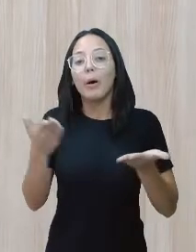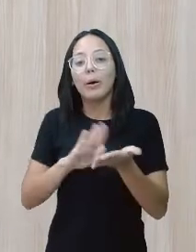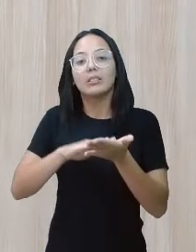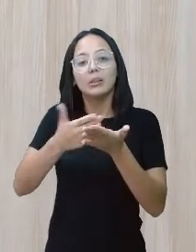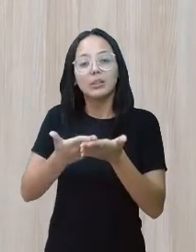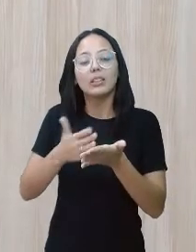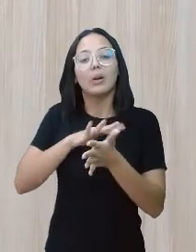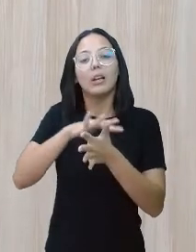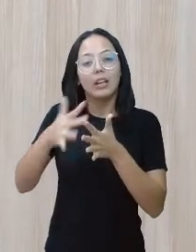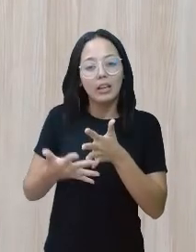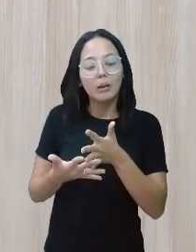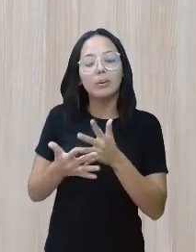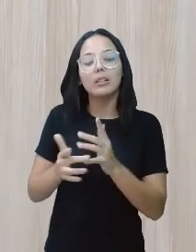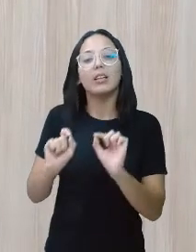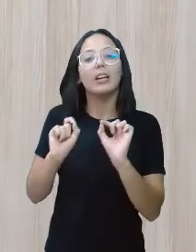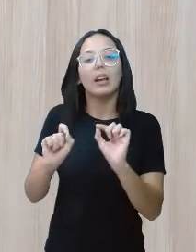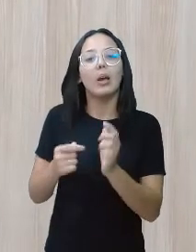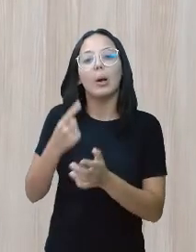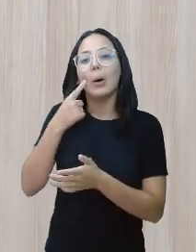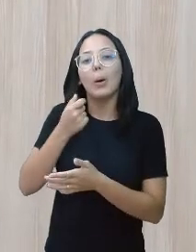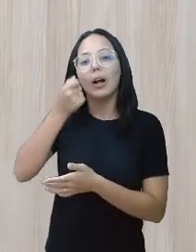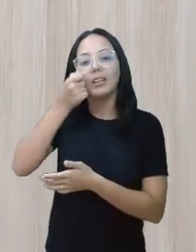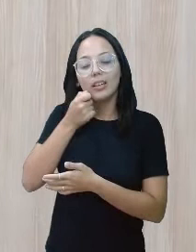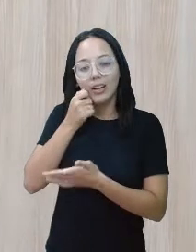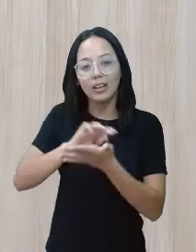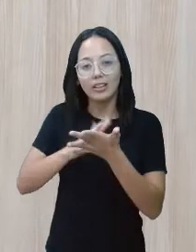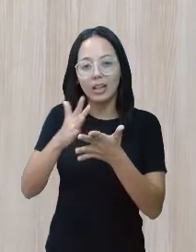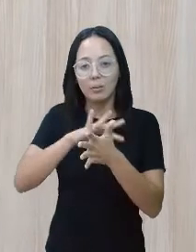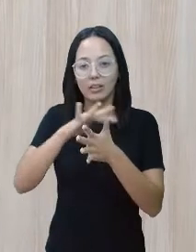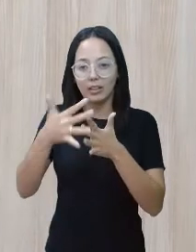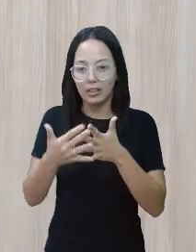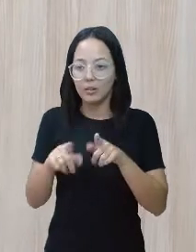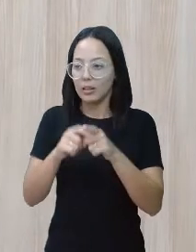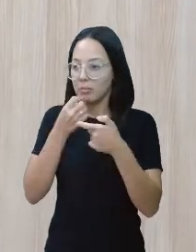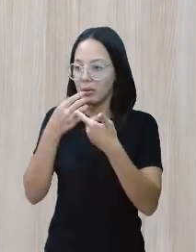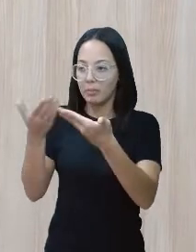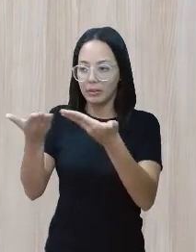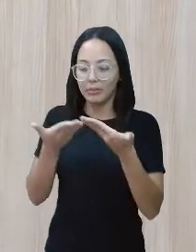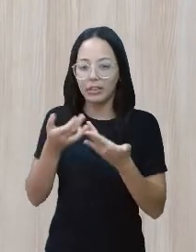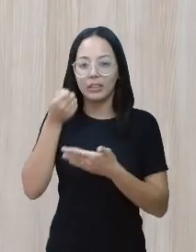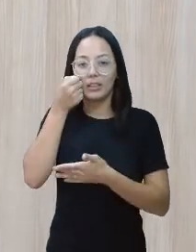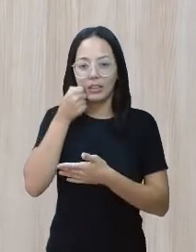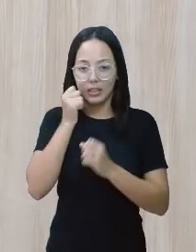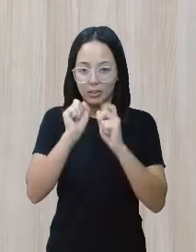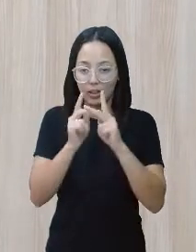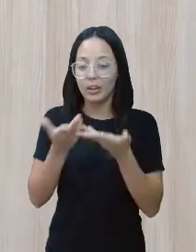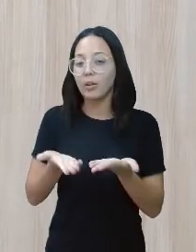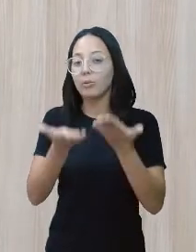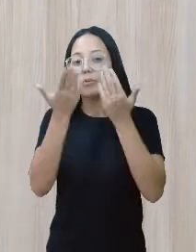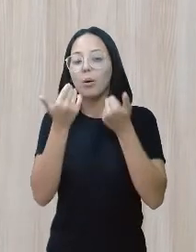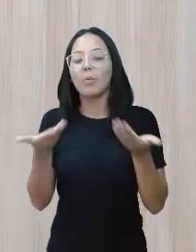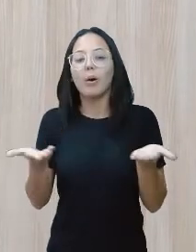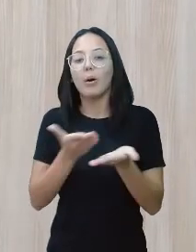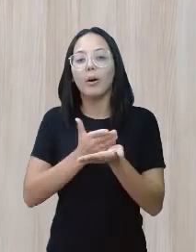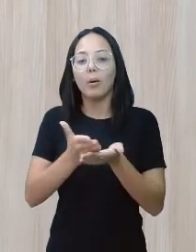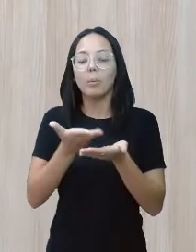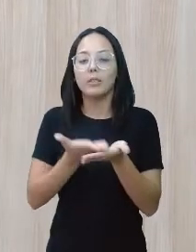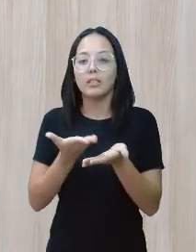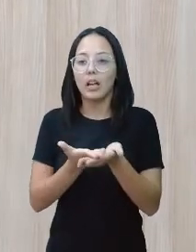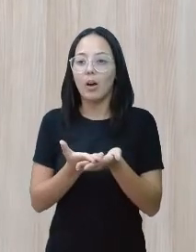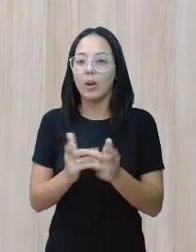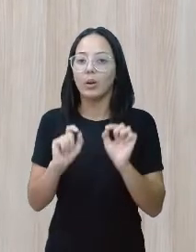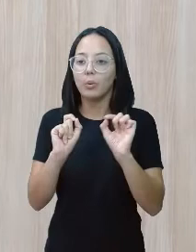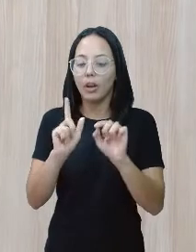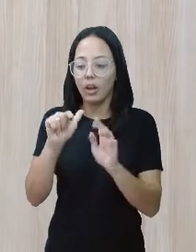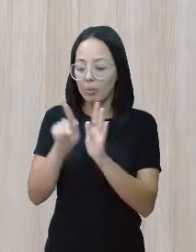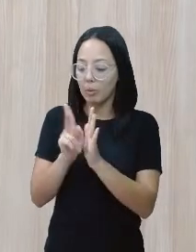tradução simultânea para a língua brasileira de sinais é a nossa querida intérprete Adriele. Seja muito bem-vinda, Adriele. Então vamos lá, vamos começar a aula de hoje, que na verdade